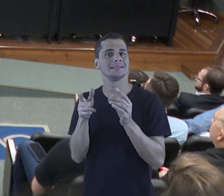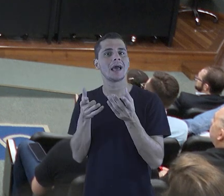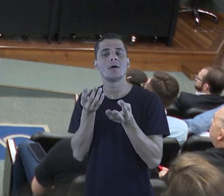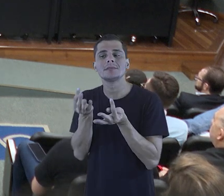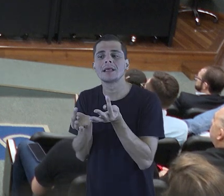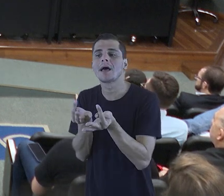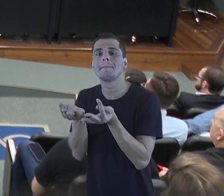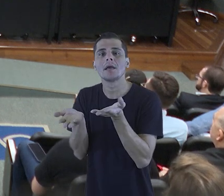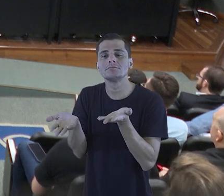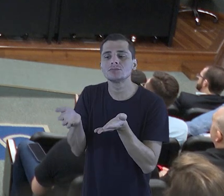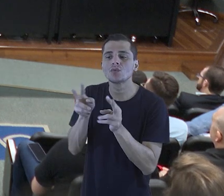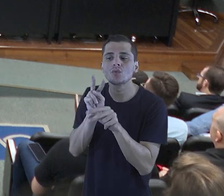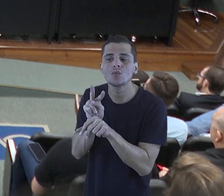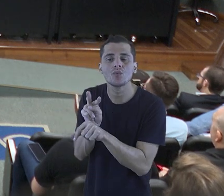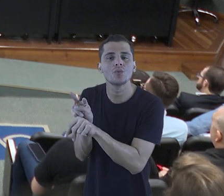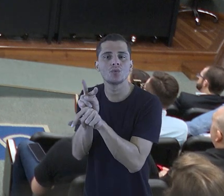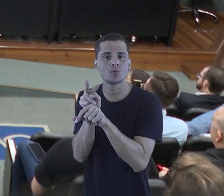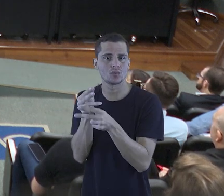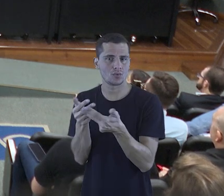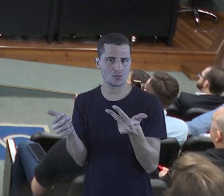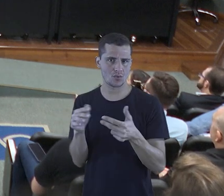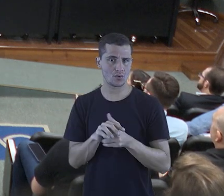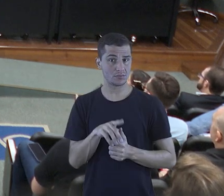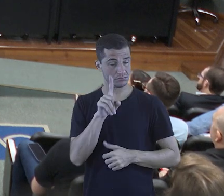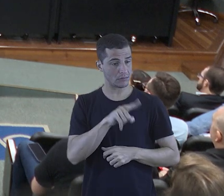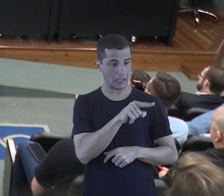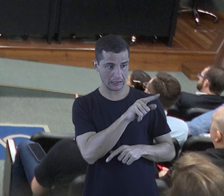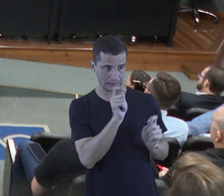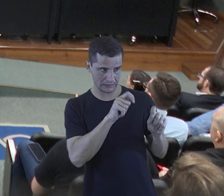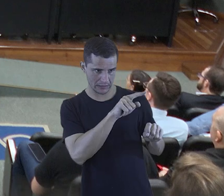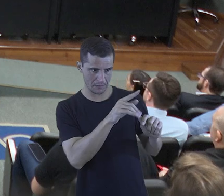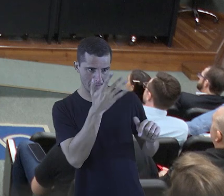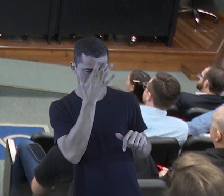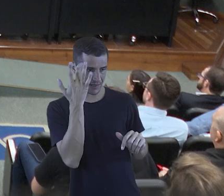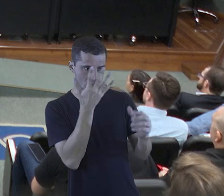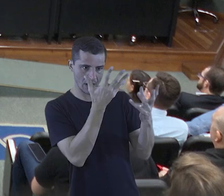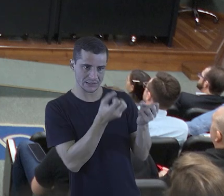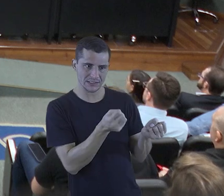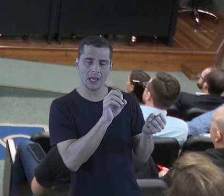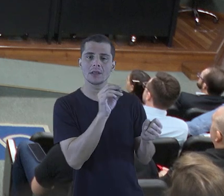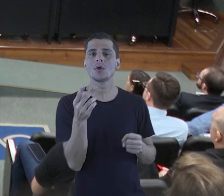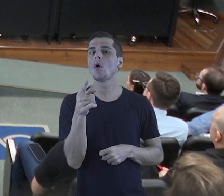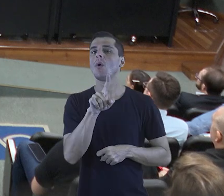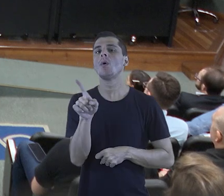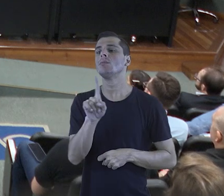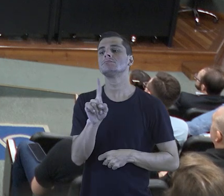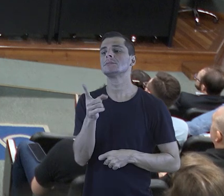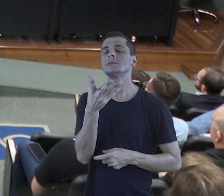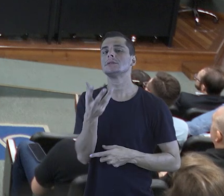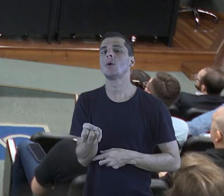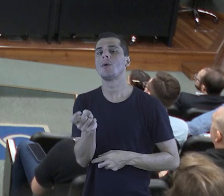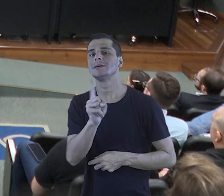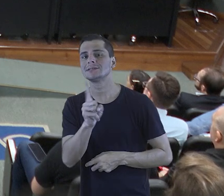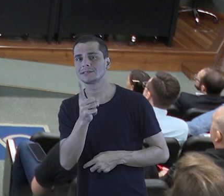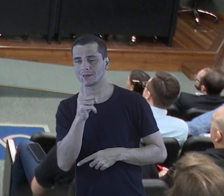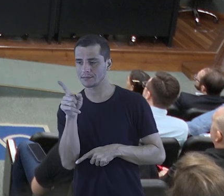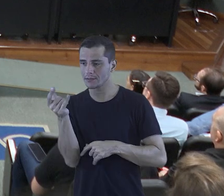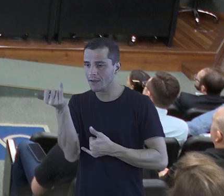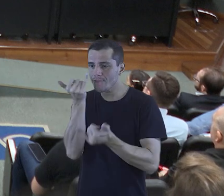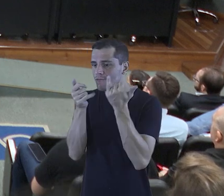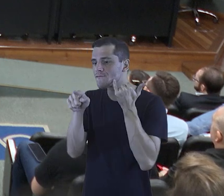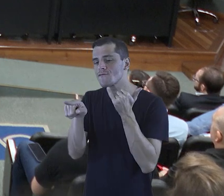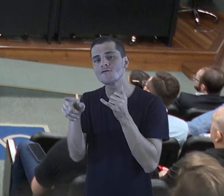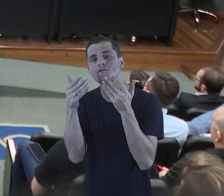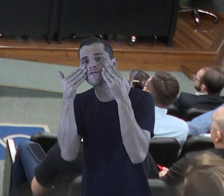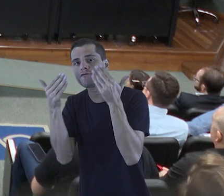que deve, como regra daí, nesse caso é regra, partir do consentimento ou sem o consentimento em algumas